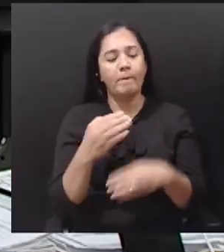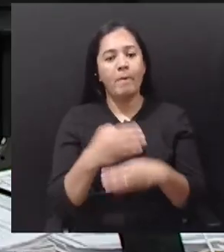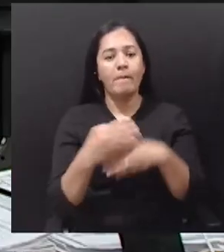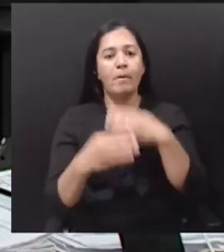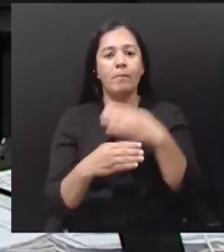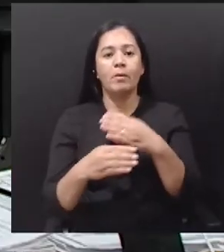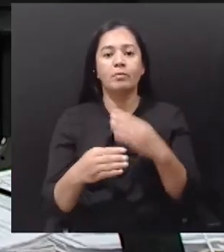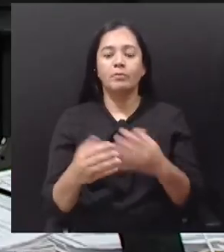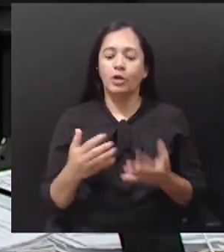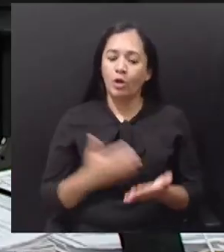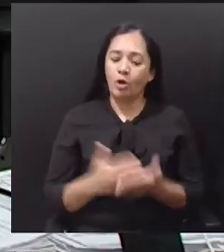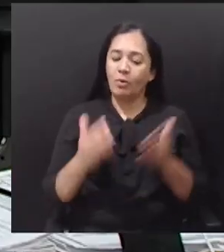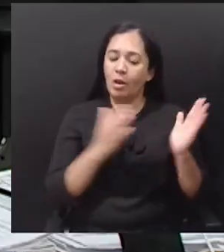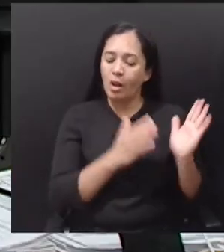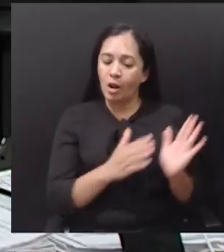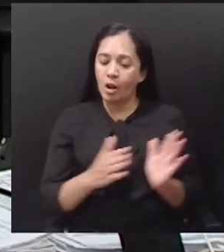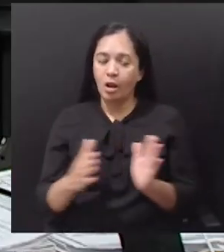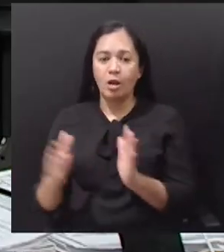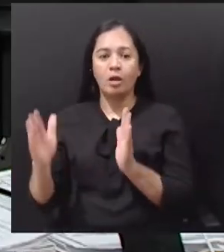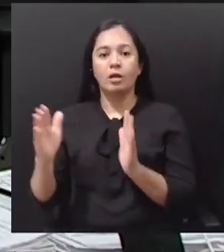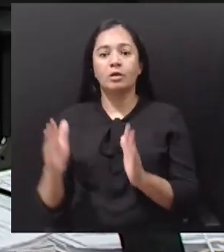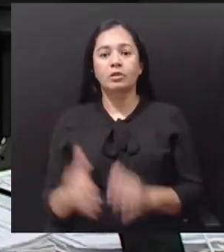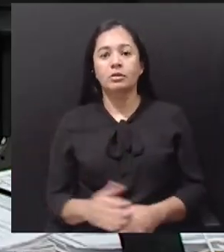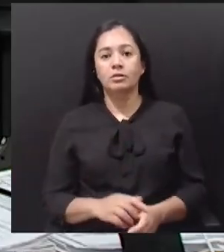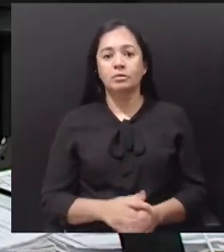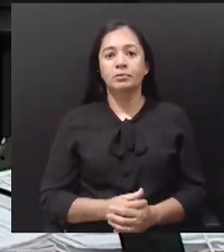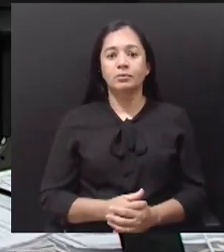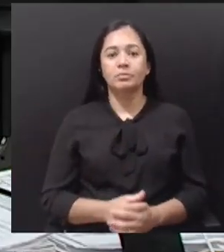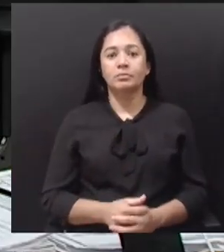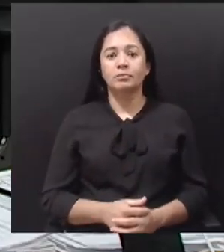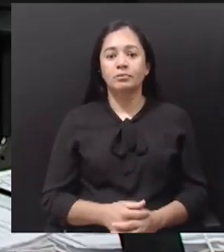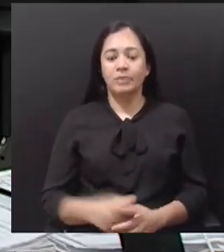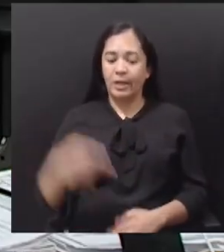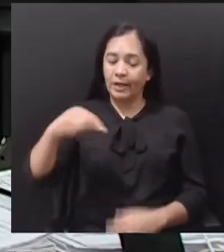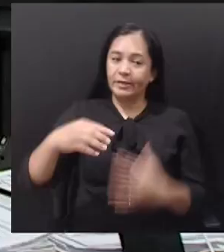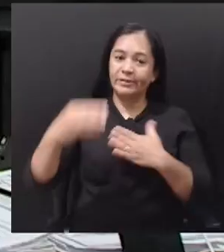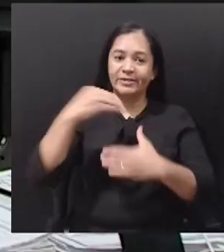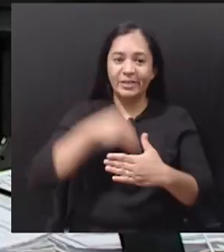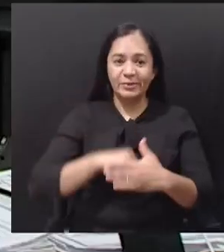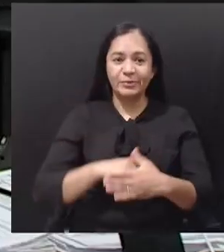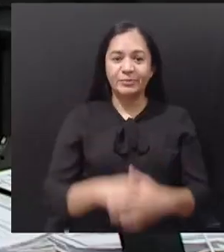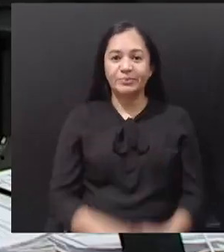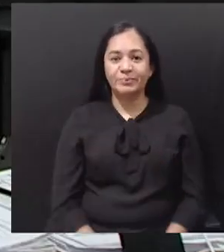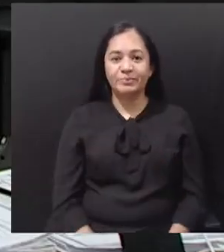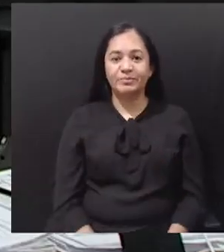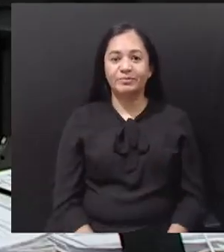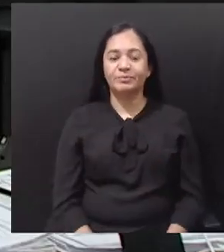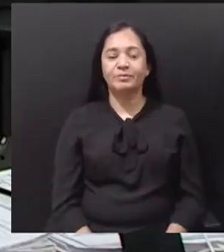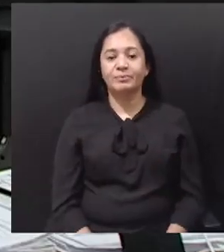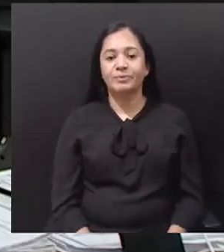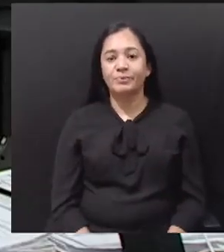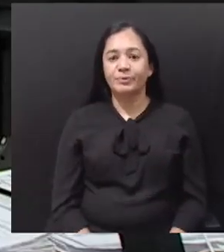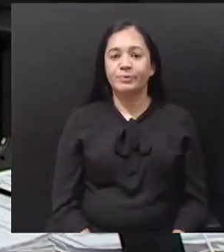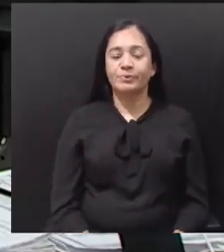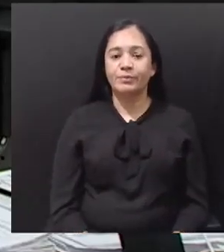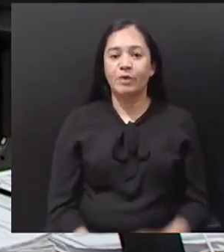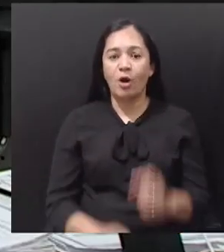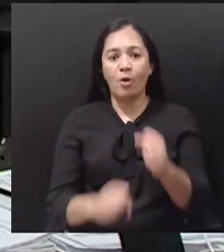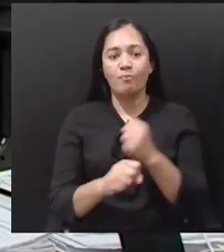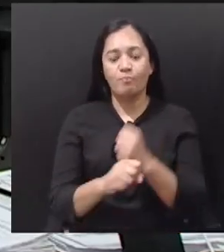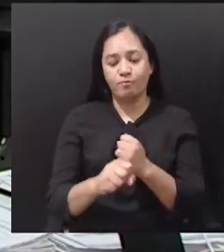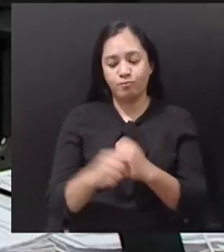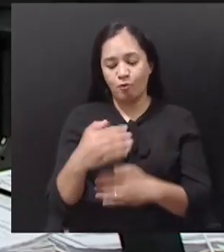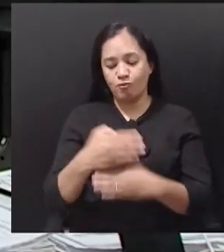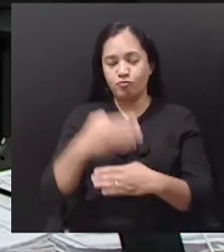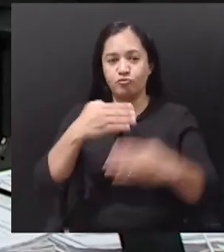e operamos praticamente aqui dentro, né? Foi construído assim,